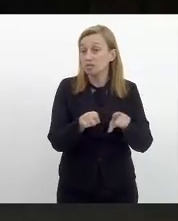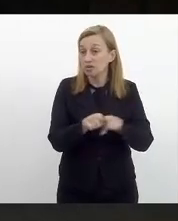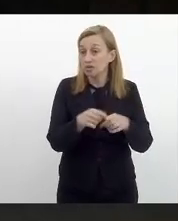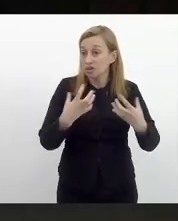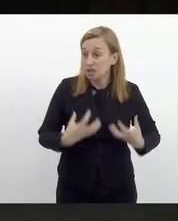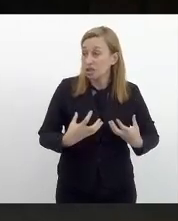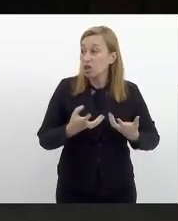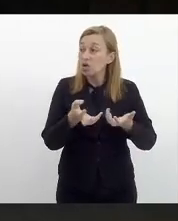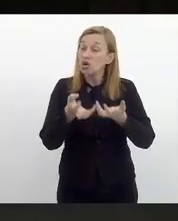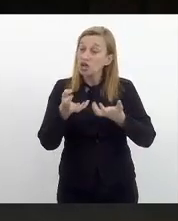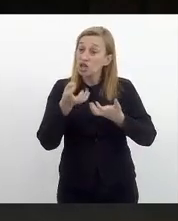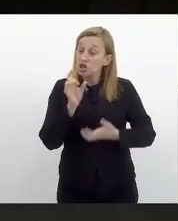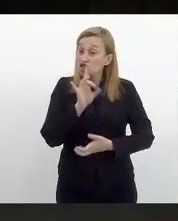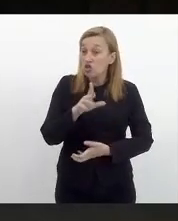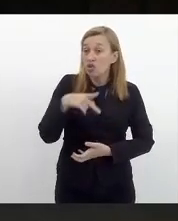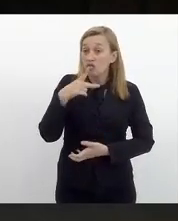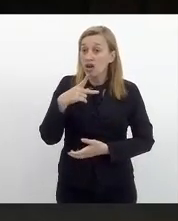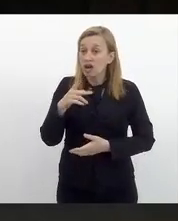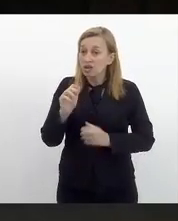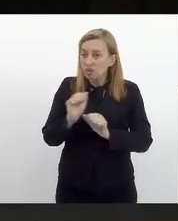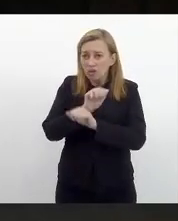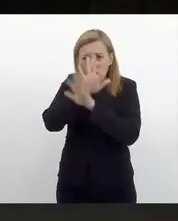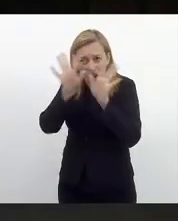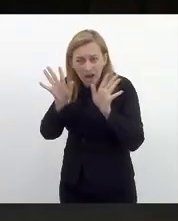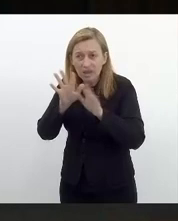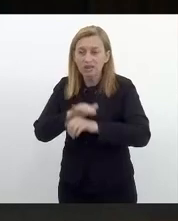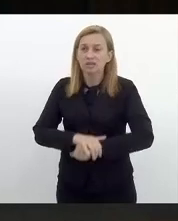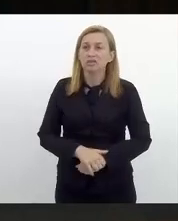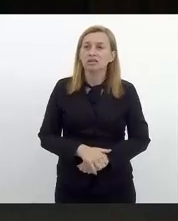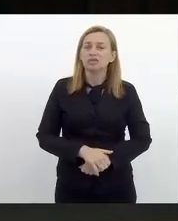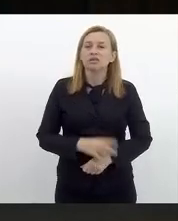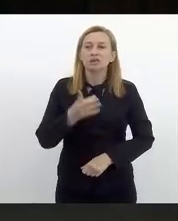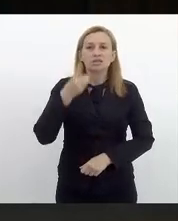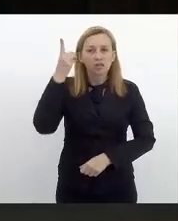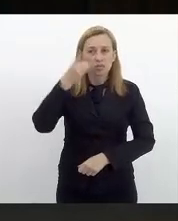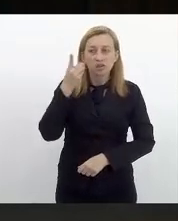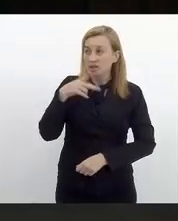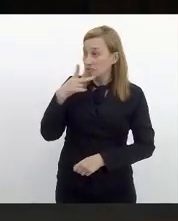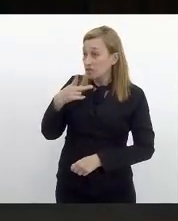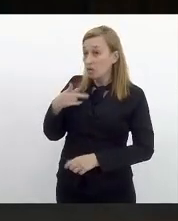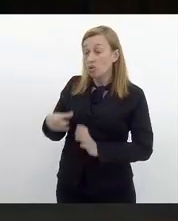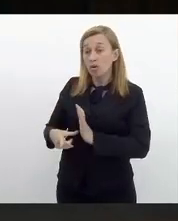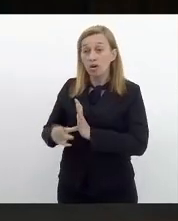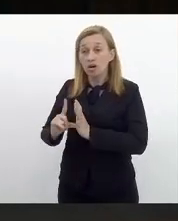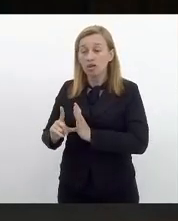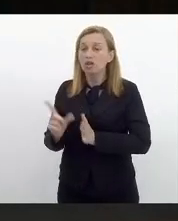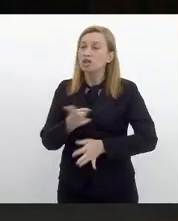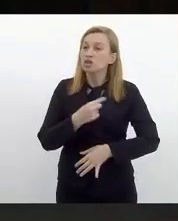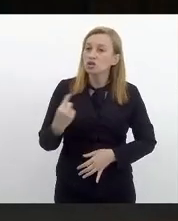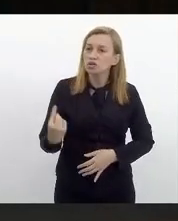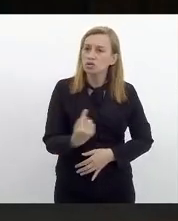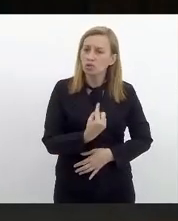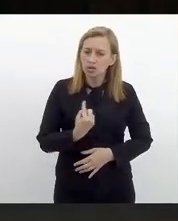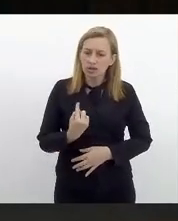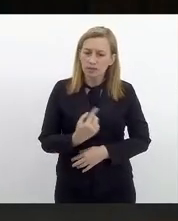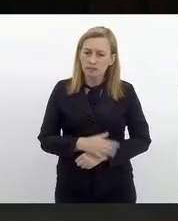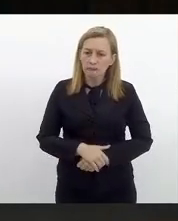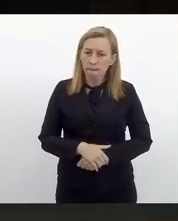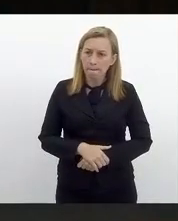eu só queria assim de uma forma muito pontual dizer a deputado que me antecedeu que nós os